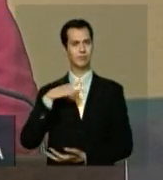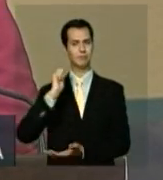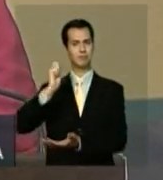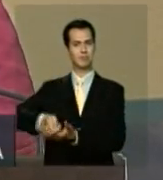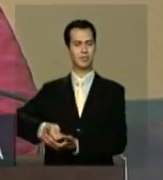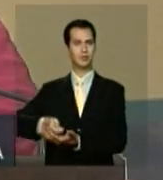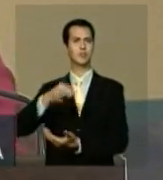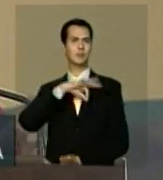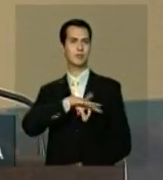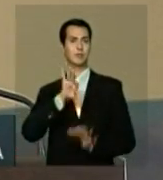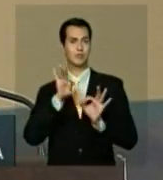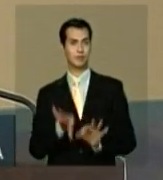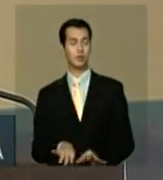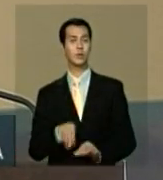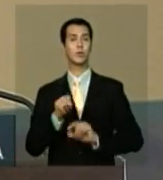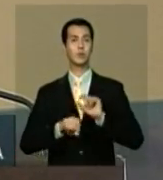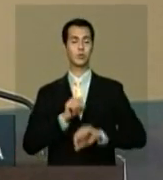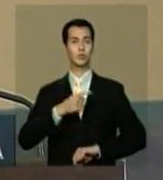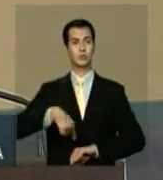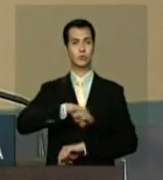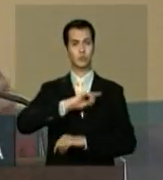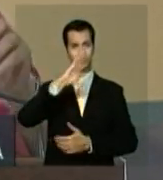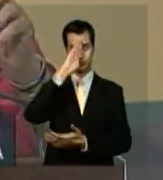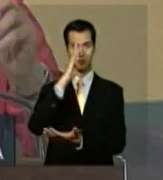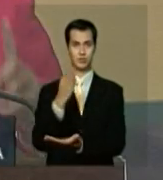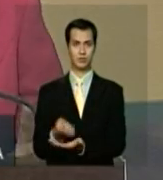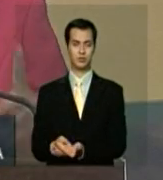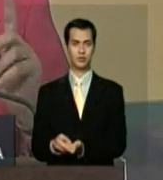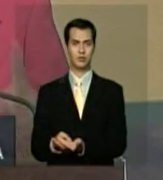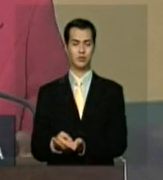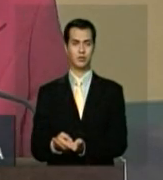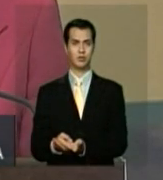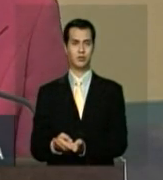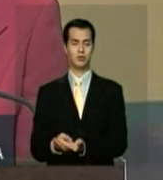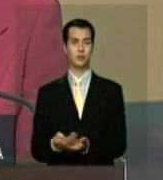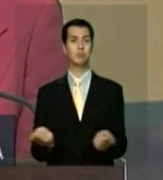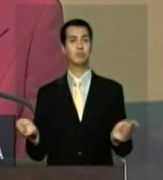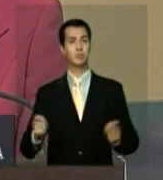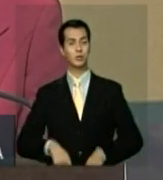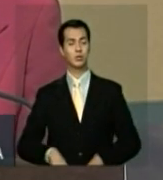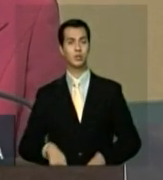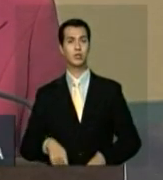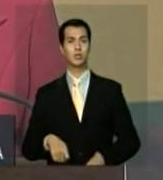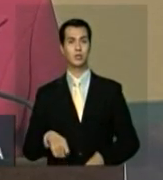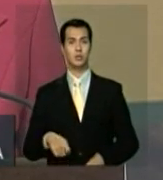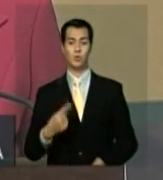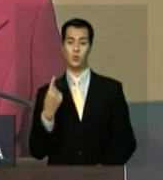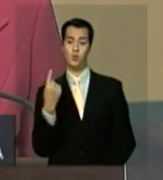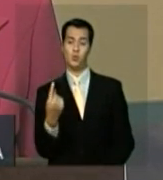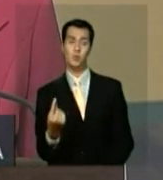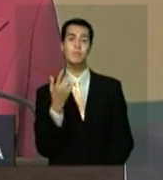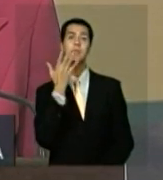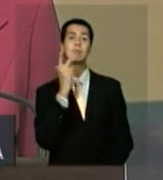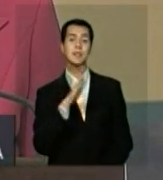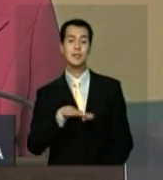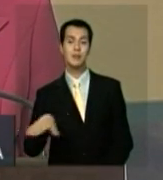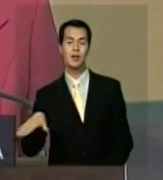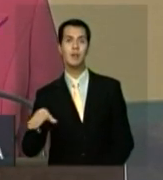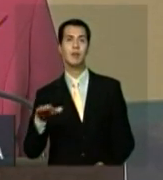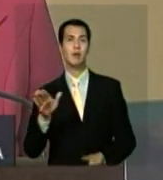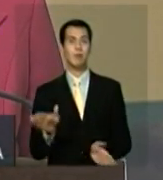pobreza nós estamos reconhecendo que somente é possível retirar uma criancinha da